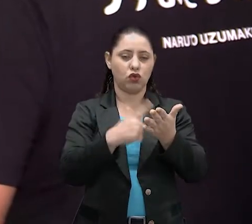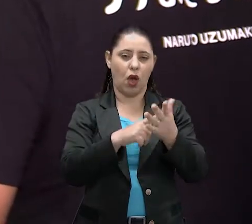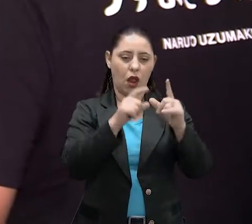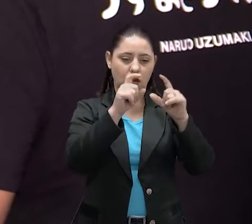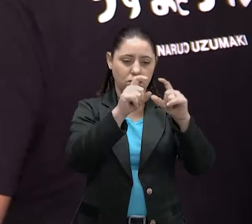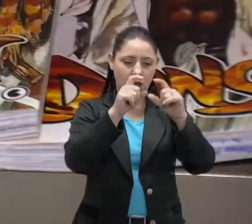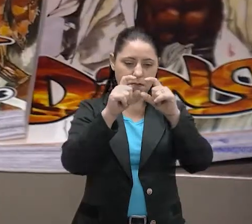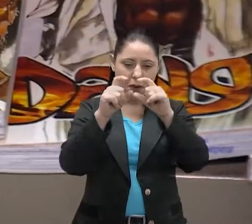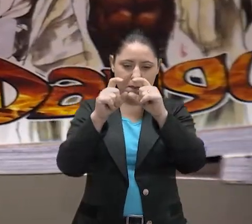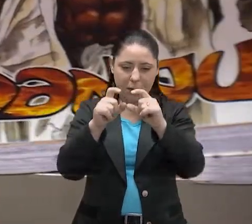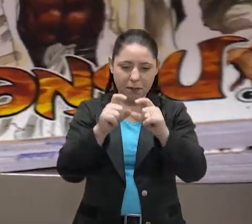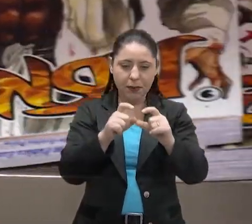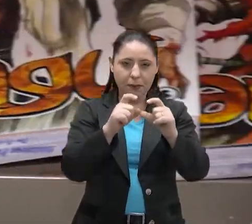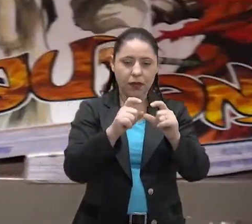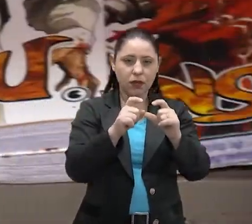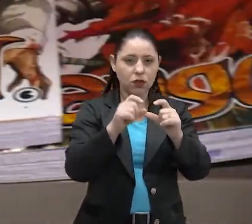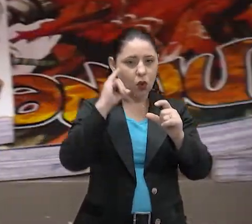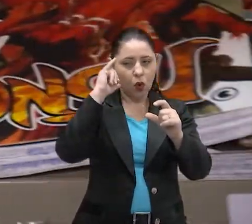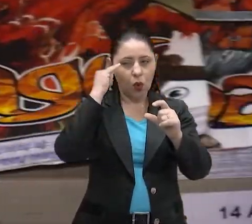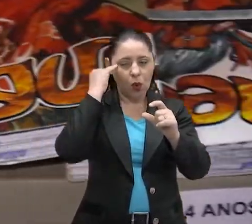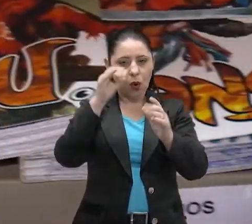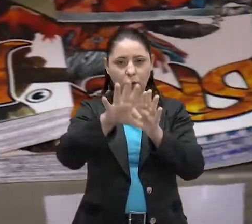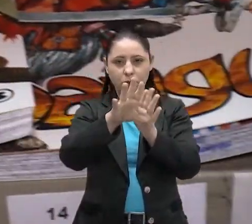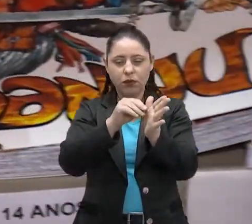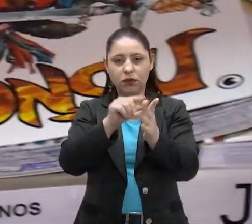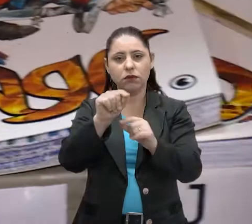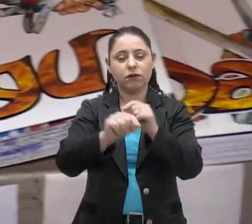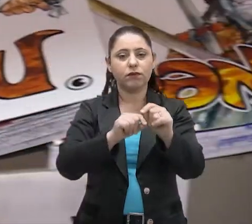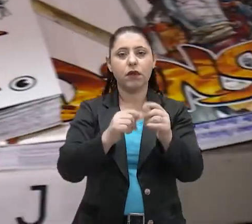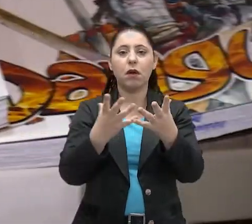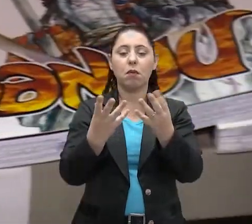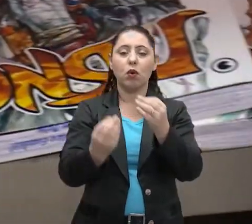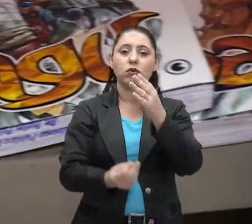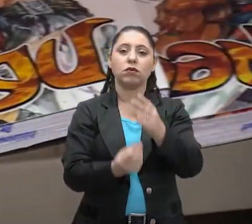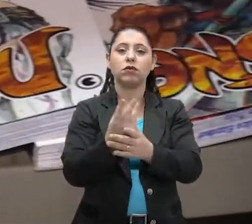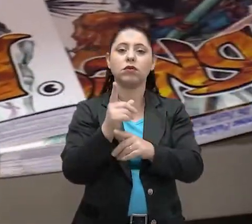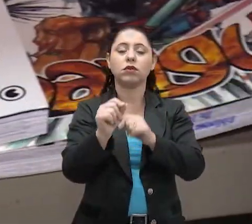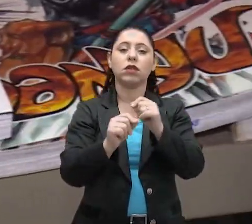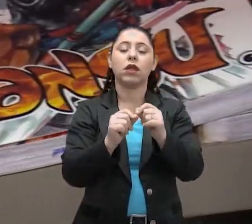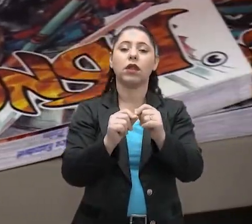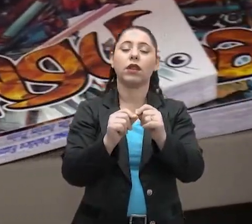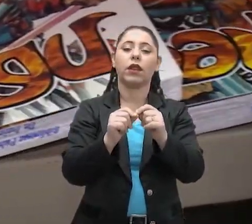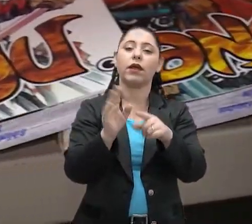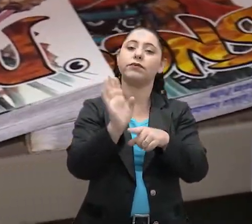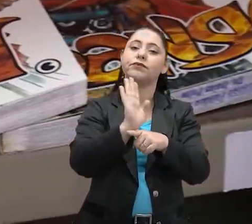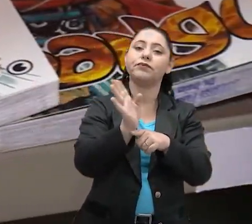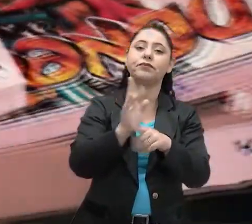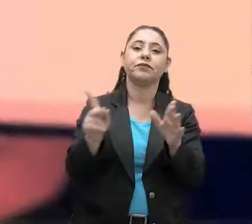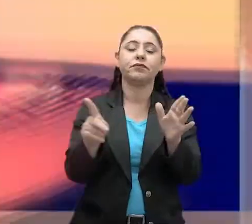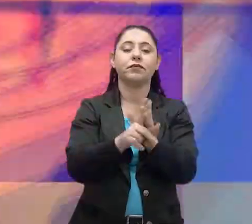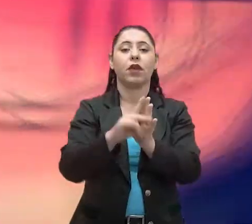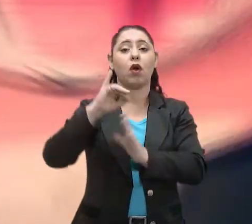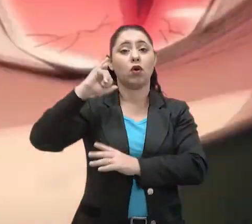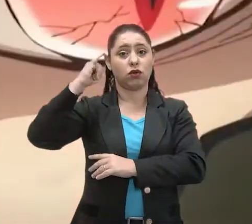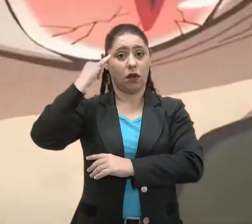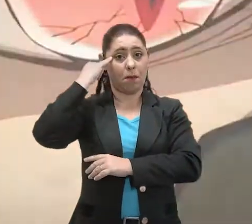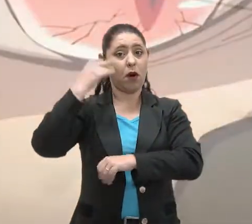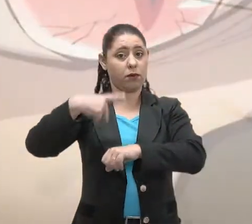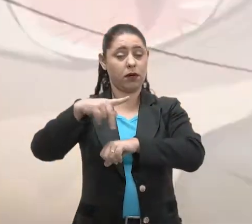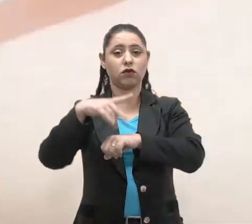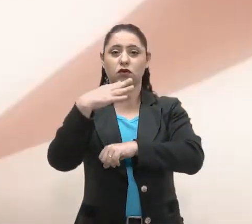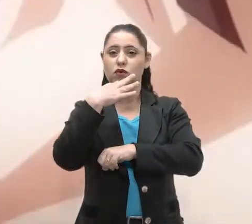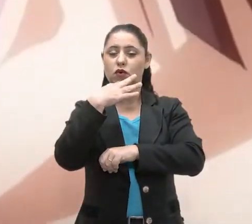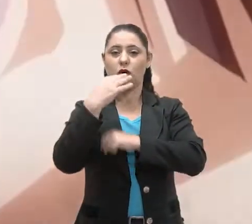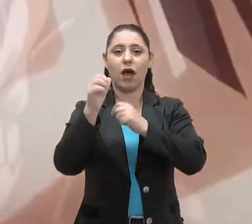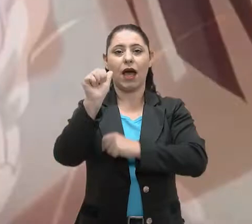Os mangás são histórias em quadrinhos feitas no estilo japonês, sendo que muitos deles dão origem a desenhos animados produzidos